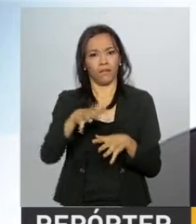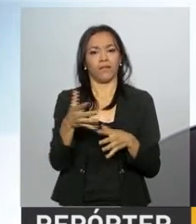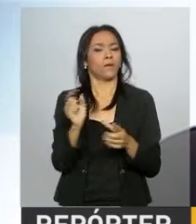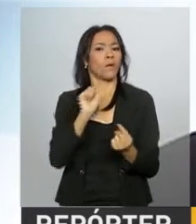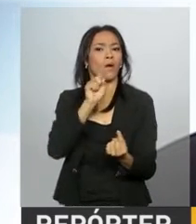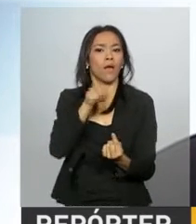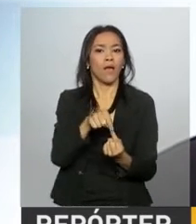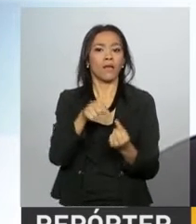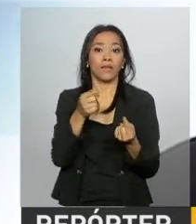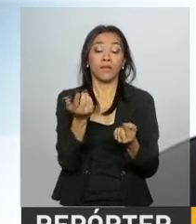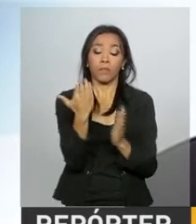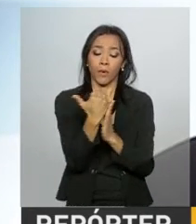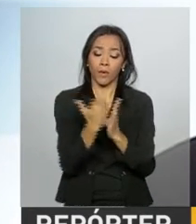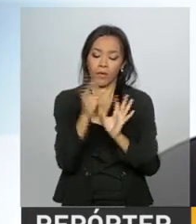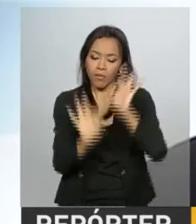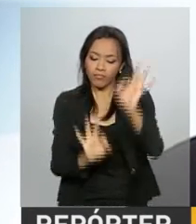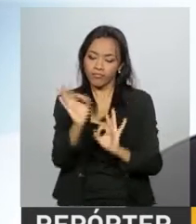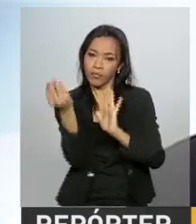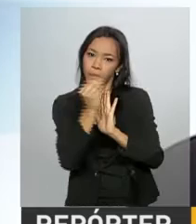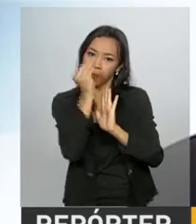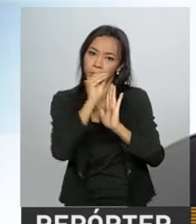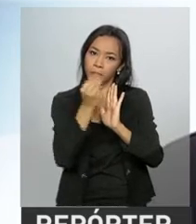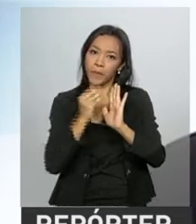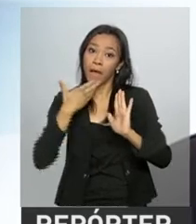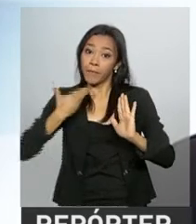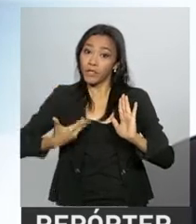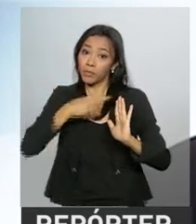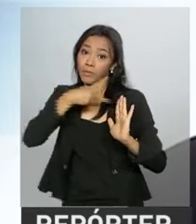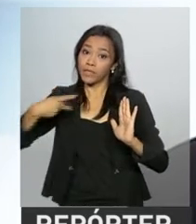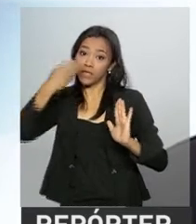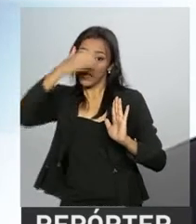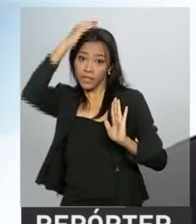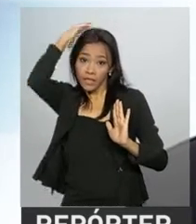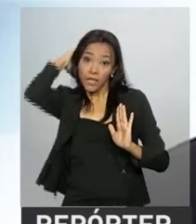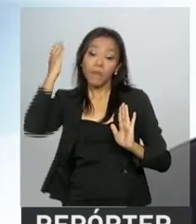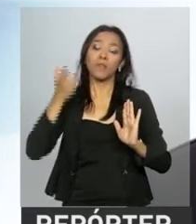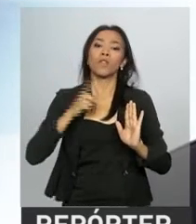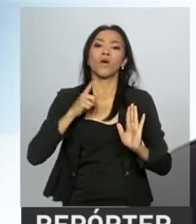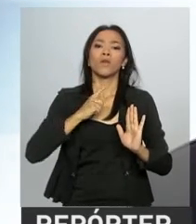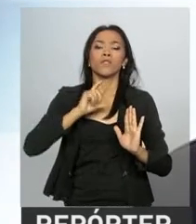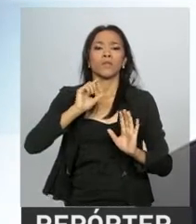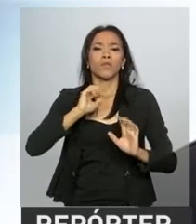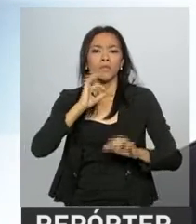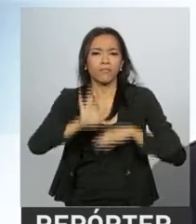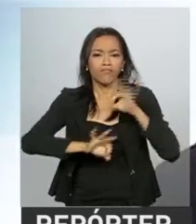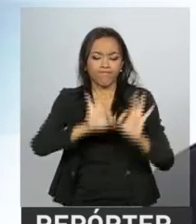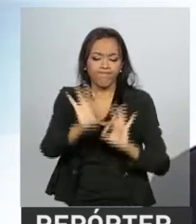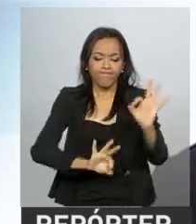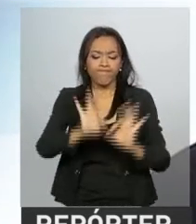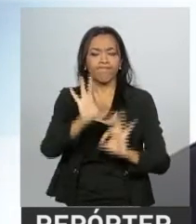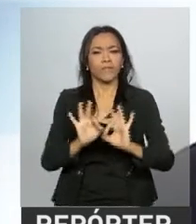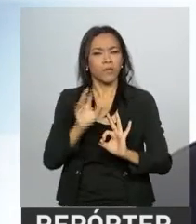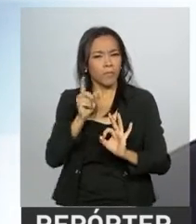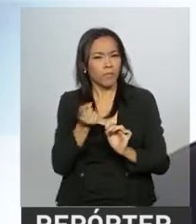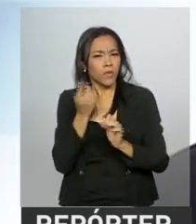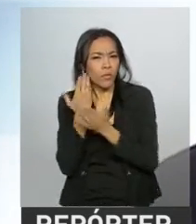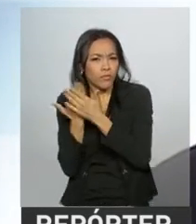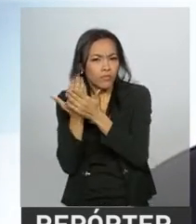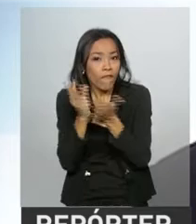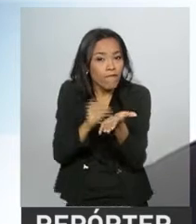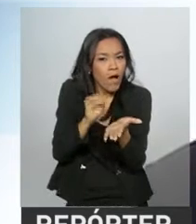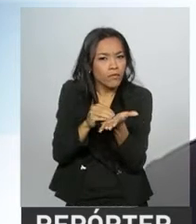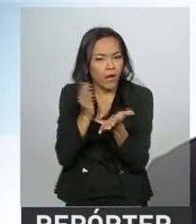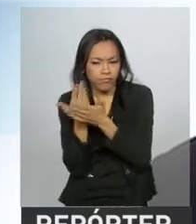programa. Até mesmo a pedido do presidente Michel Temer, nós estamos desenvolvendo a quatro mãos, ainda estamos nos estudos preliminares,